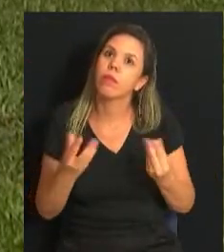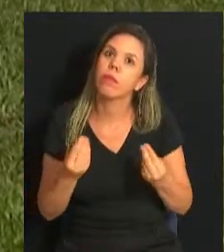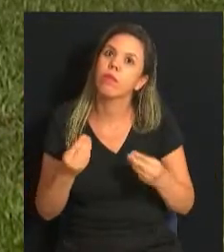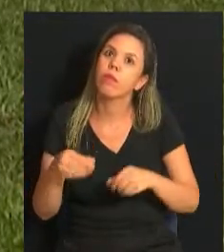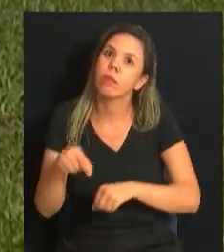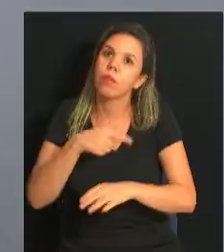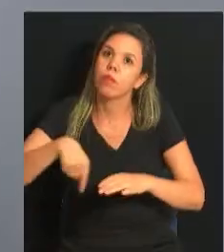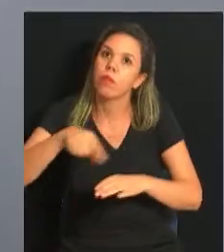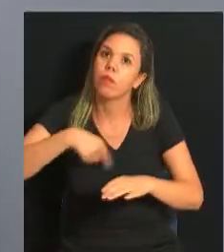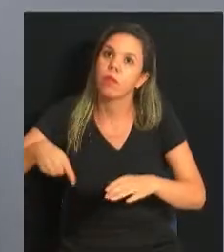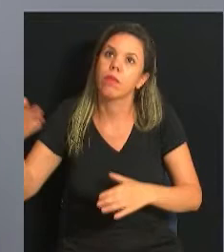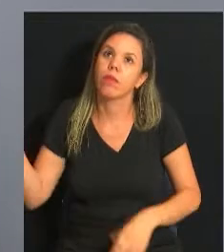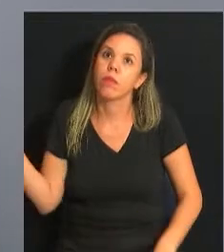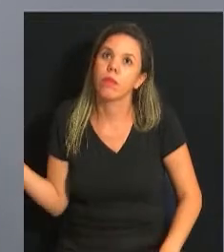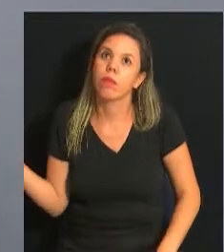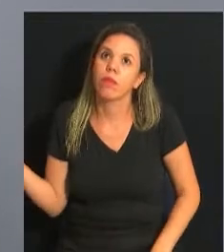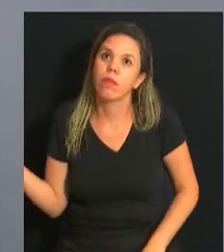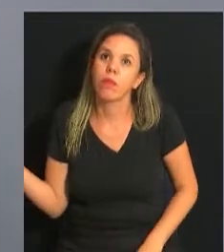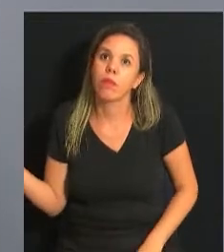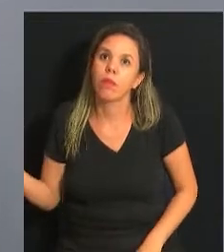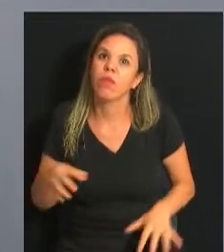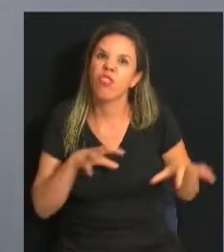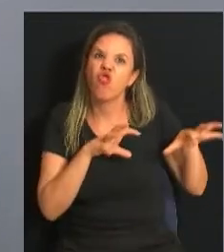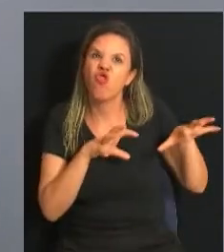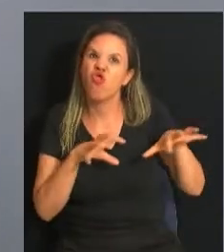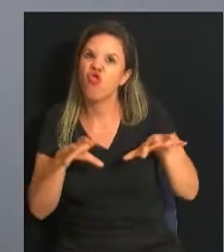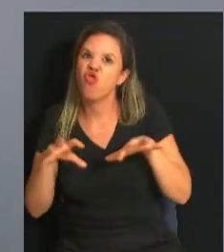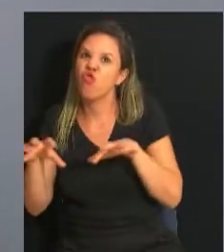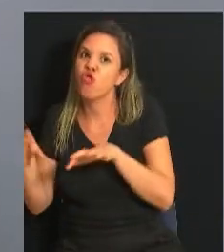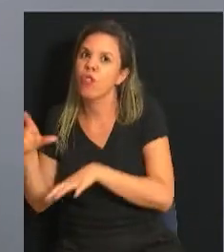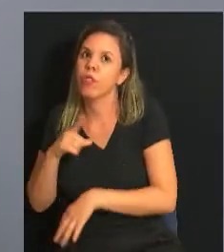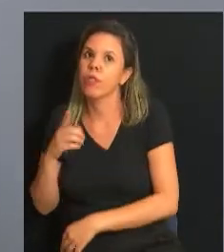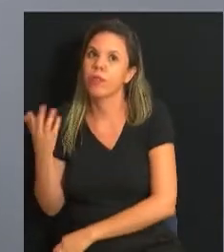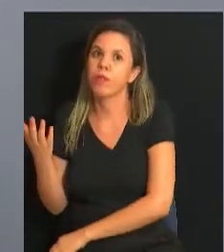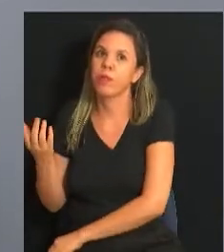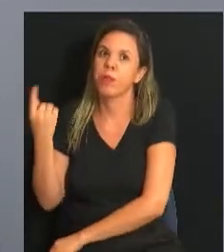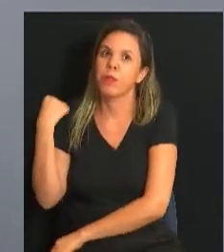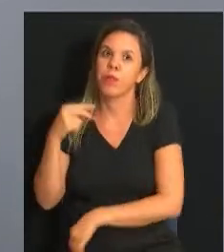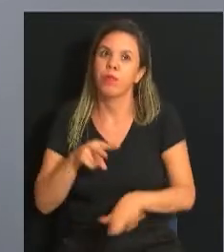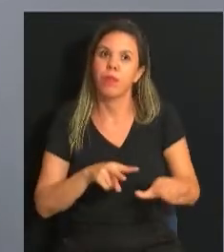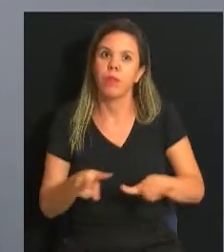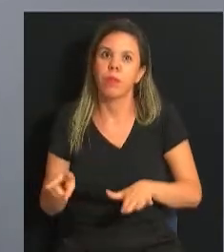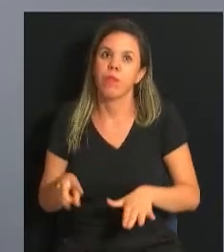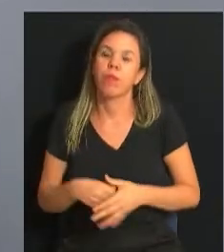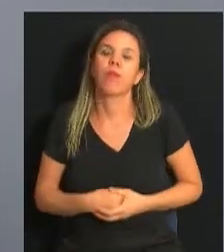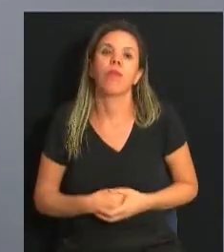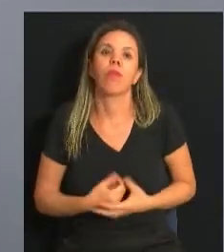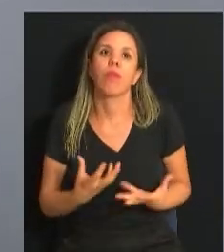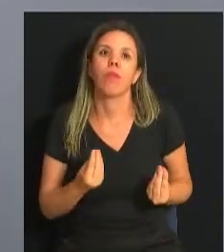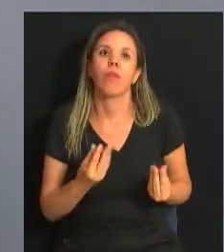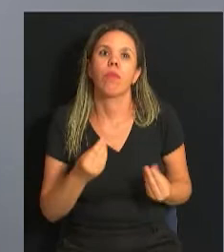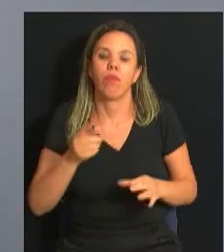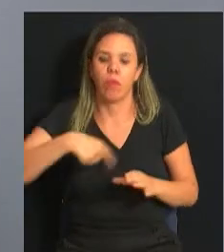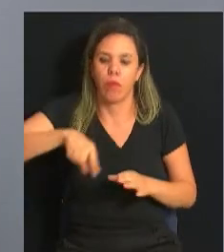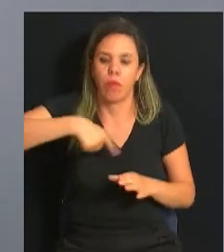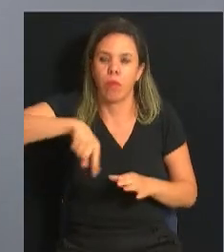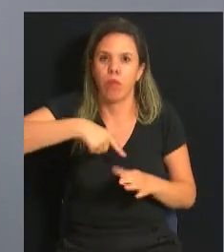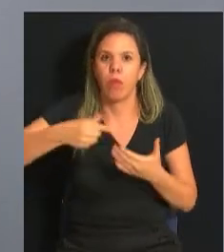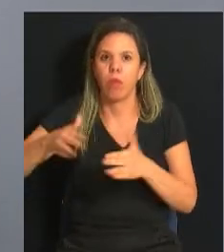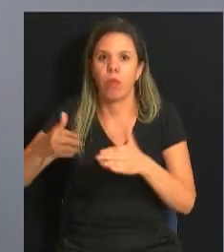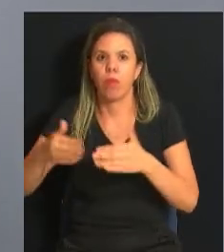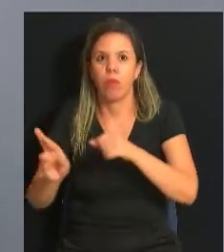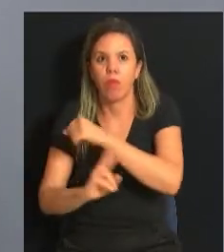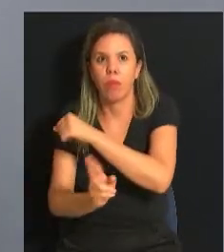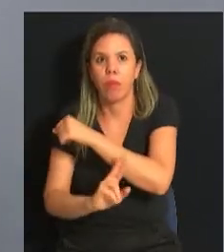buracos que tem por aqui da porta chuvas tivemos aí nas últimas semanas sem pena segurar abriram na